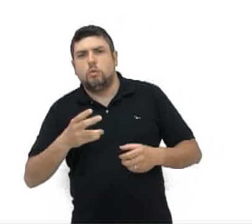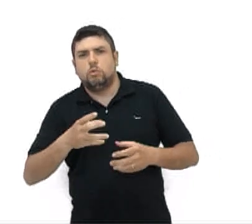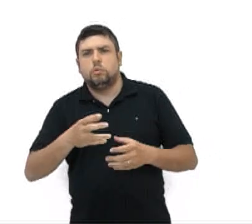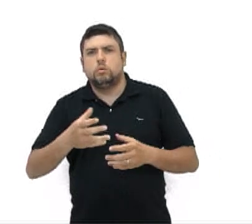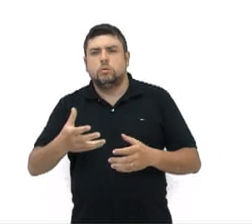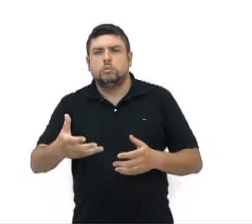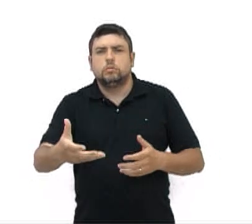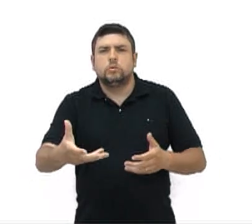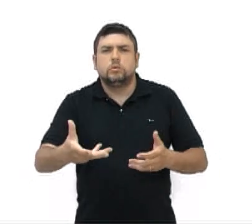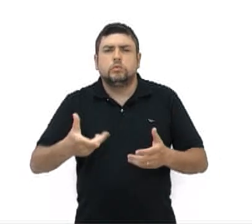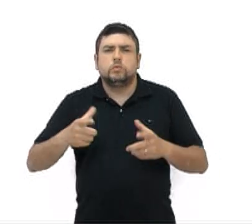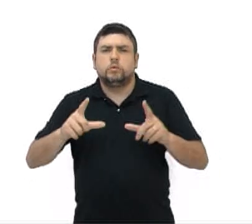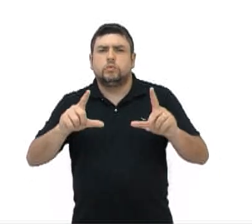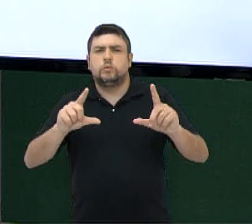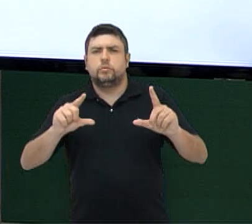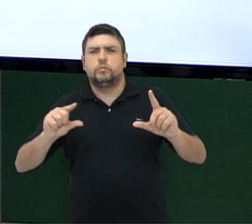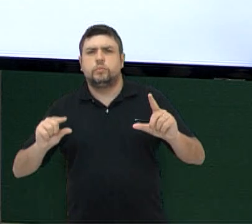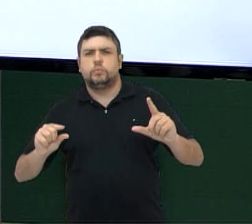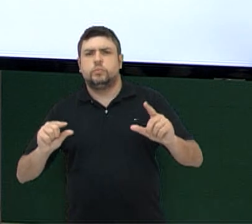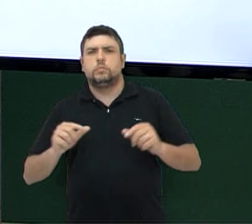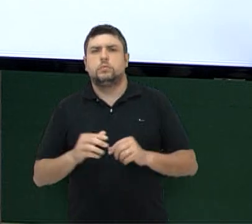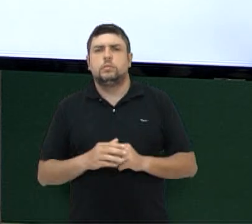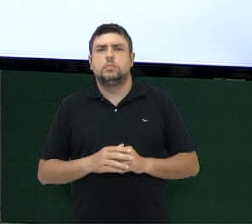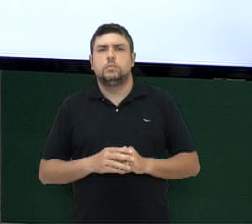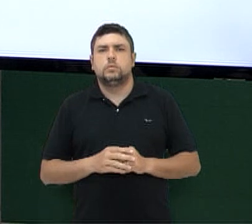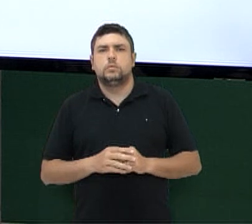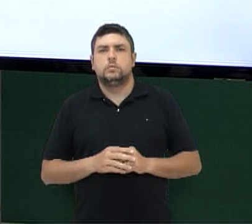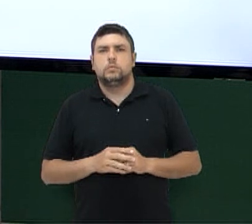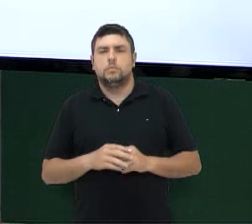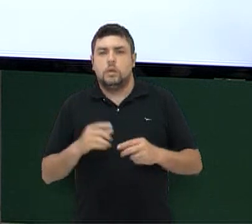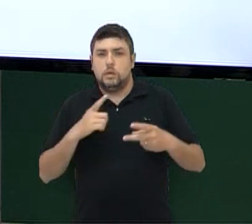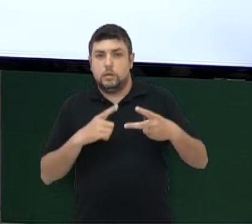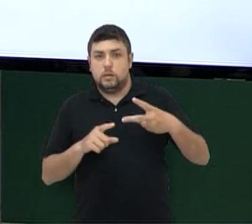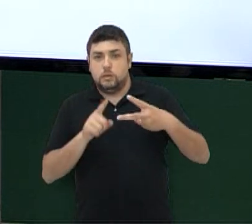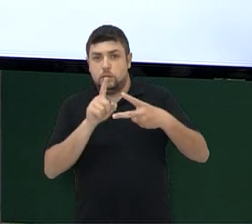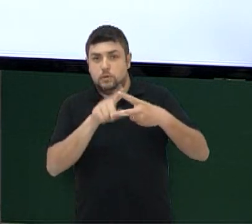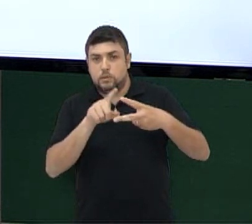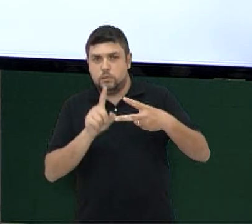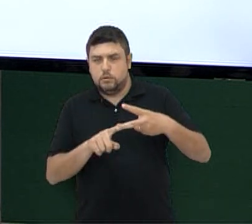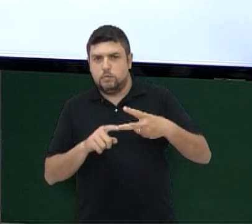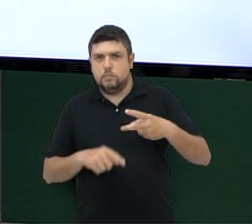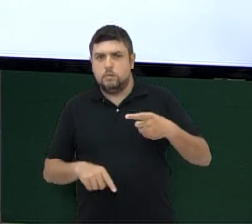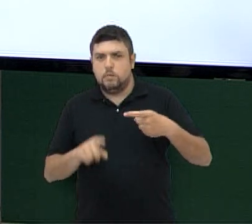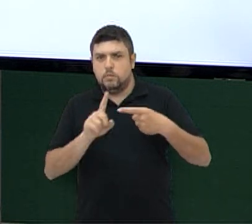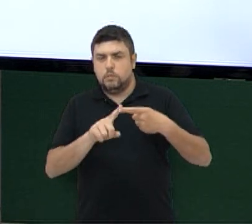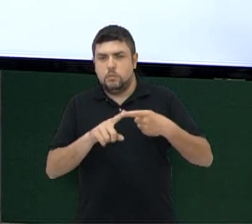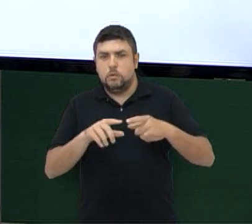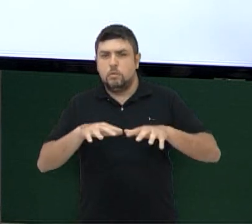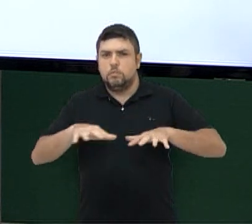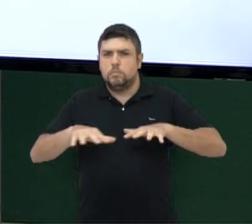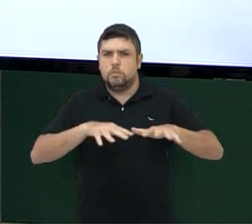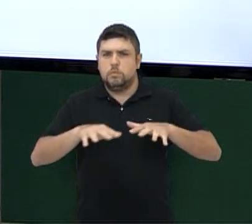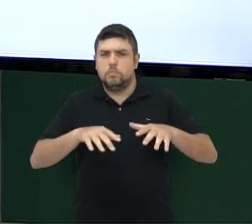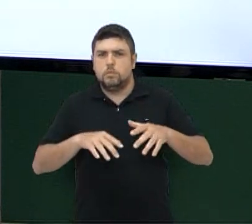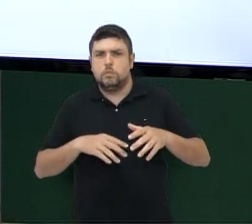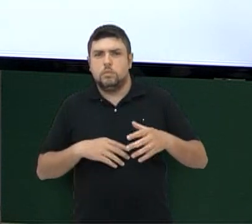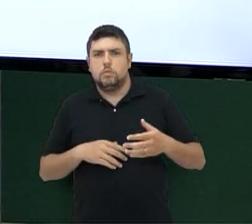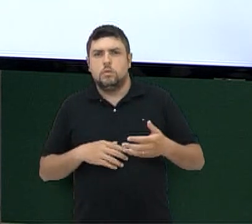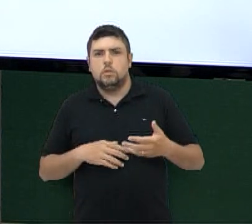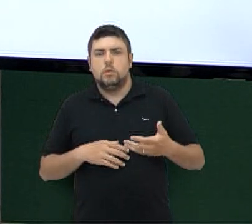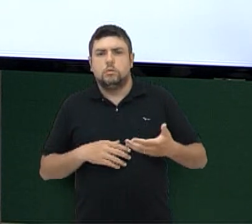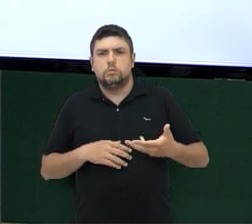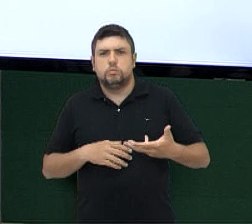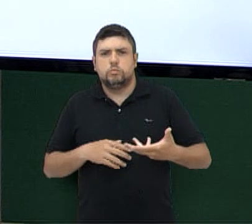seja, nós vamos agora ter duas classificações. Nós vamos ter que, será que o movimento da vovó ele é progressivo